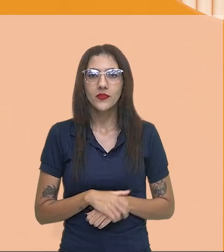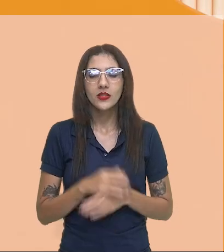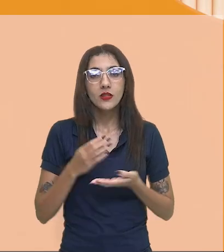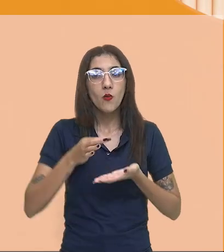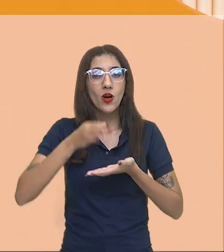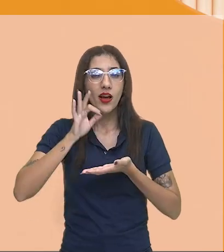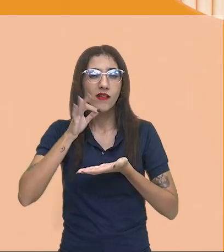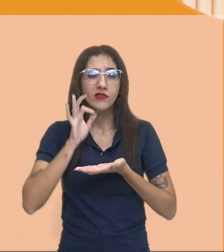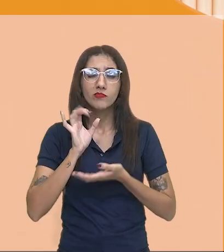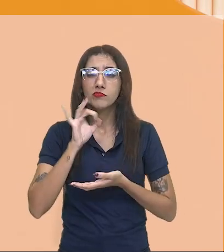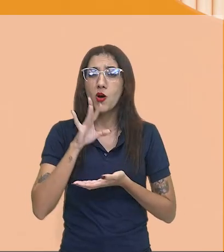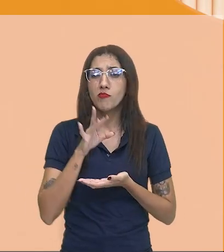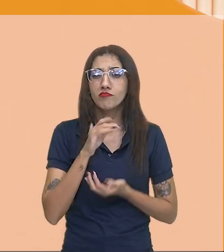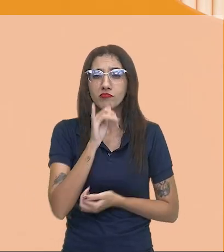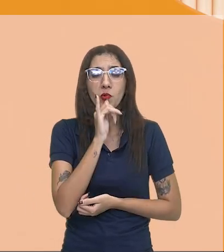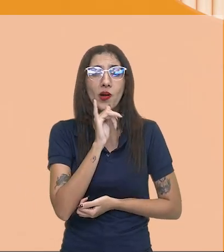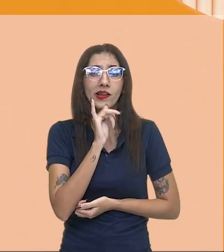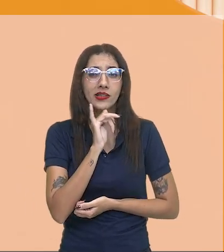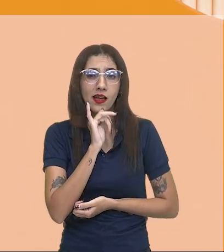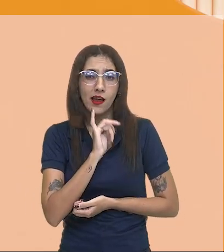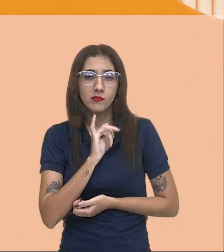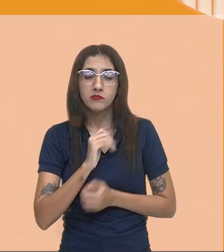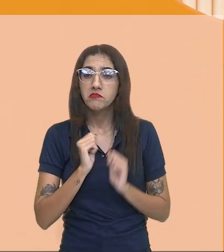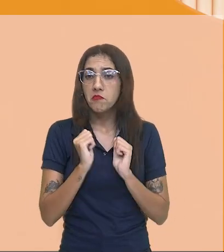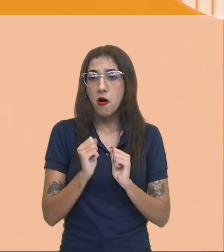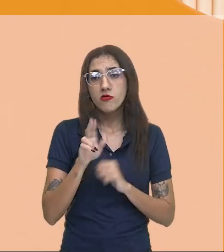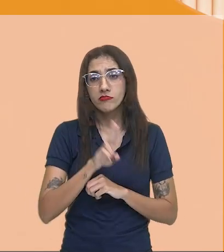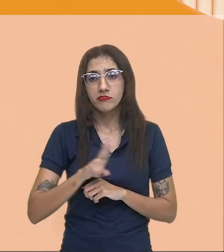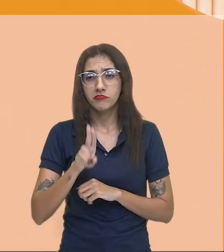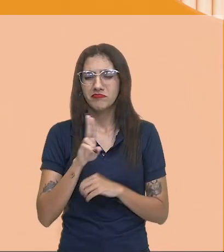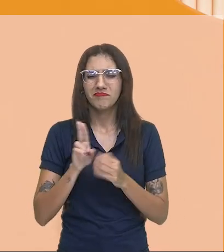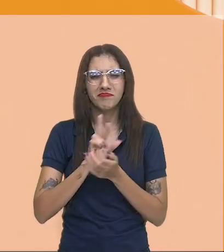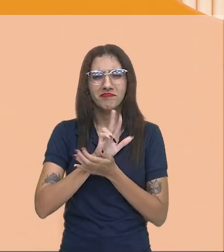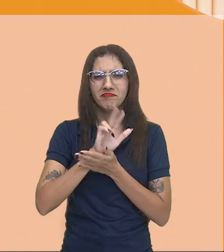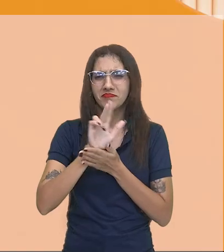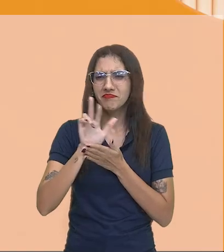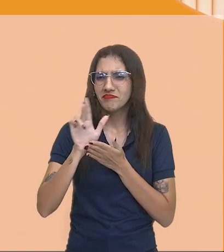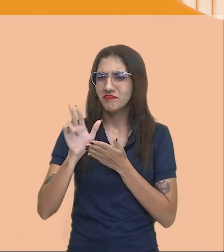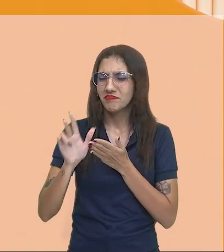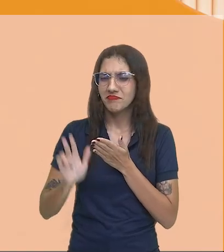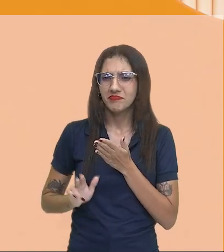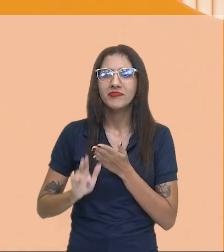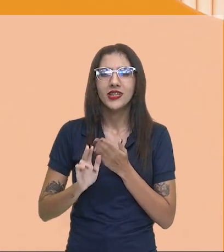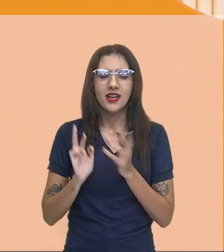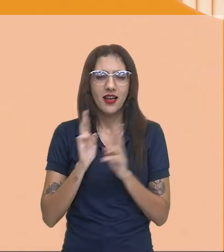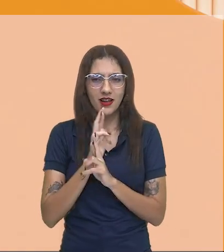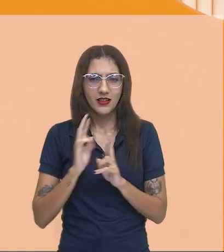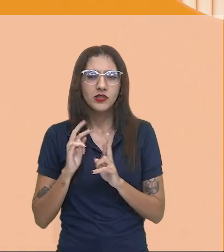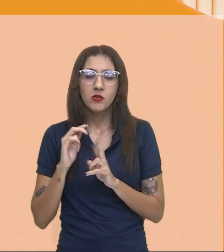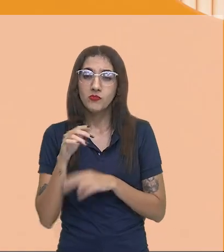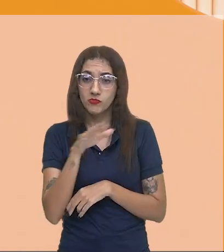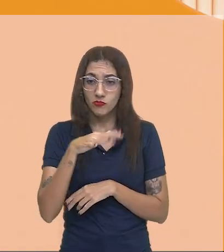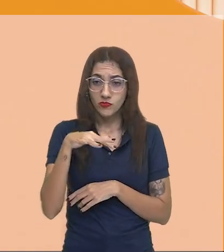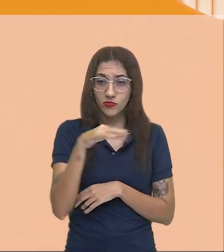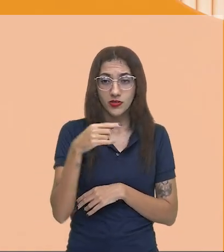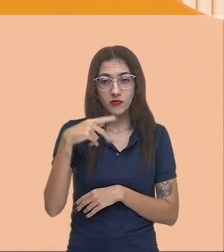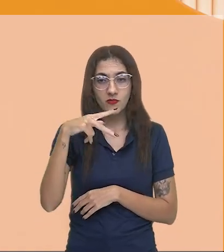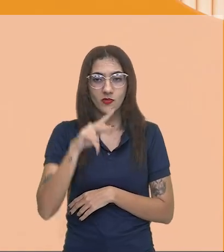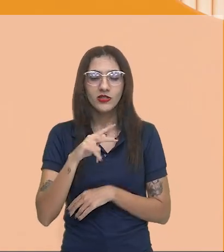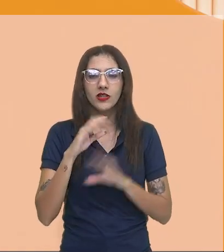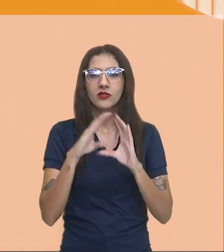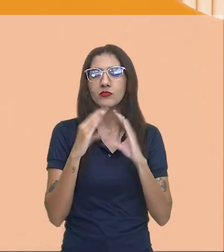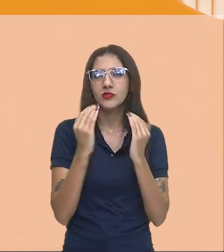um exemplo. Aplique esse exemplo a tudo que envolve você aí na sua comunidade, na